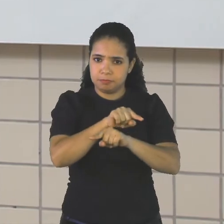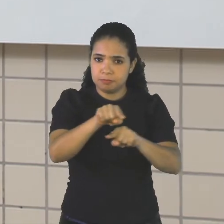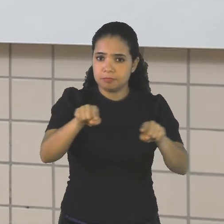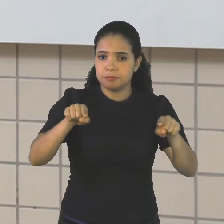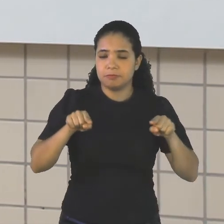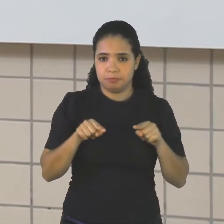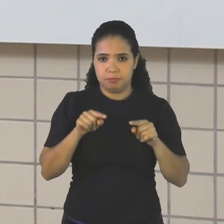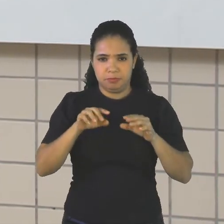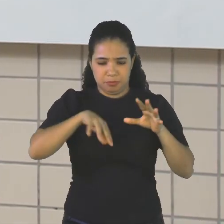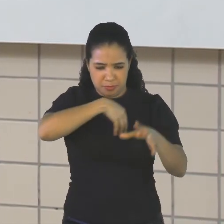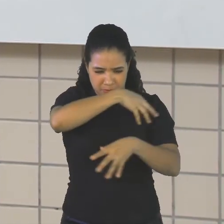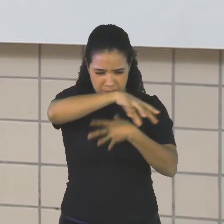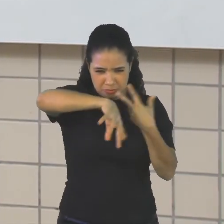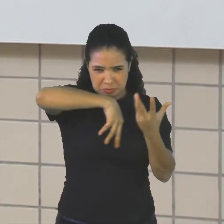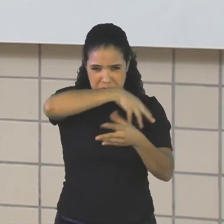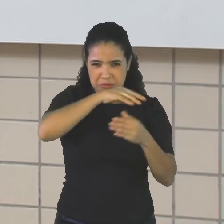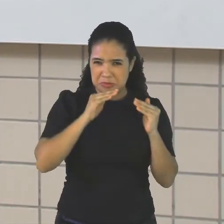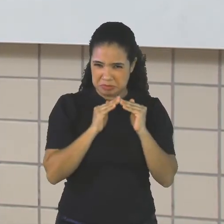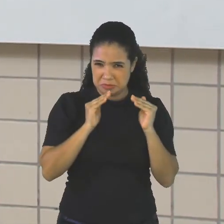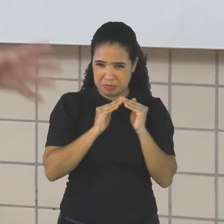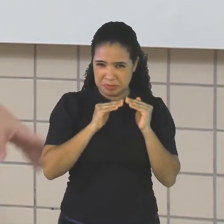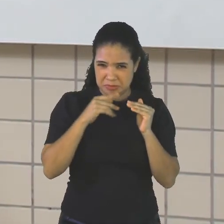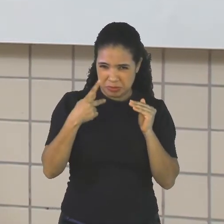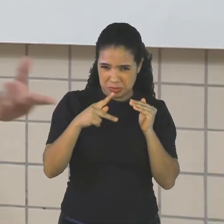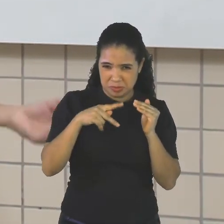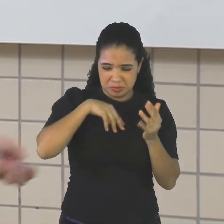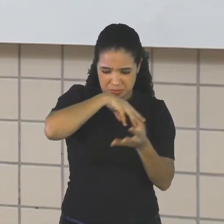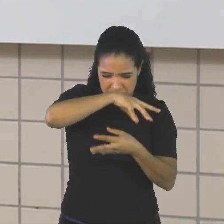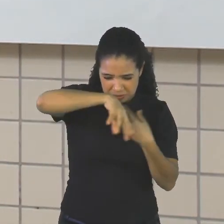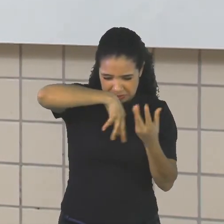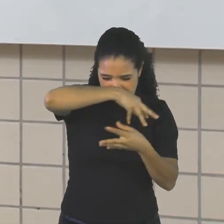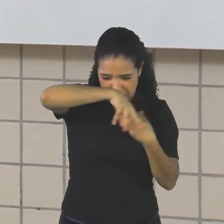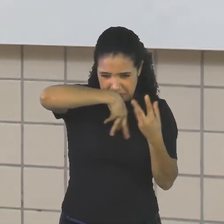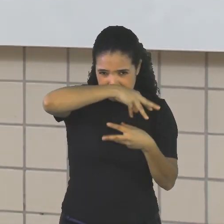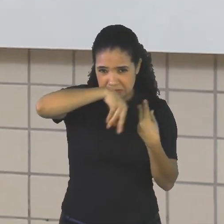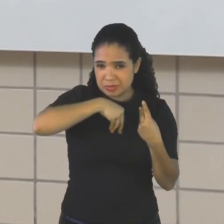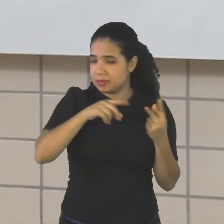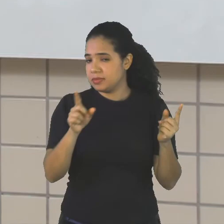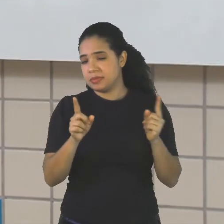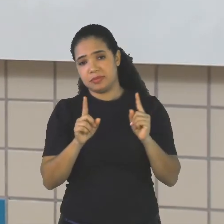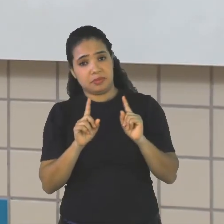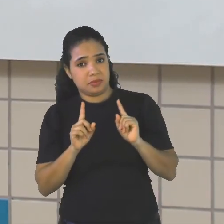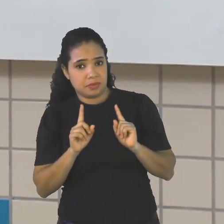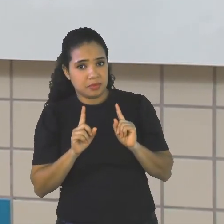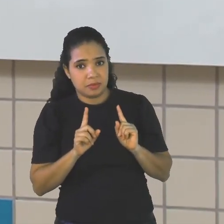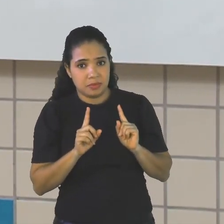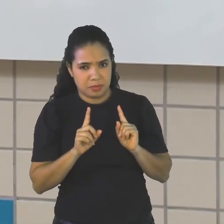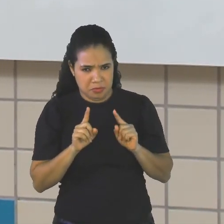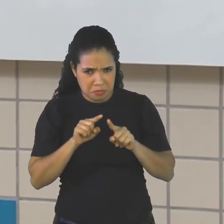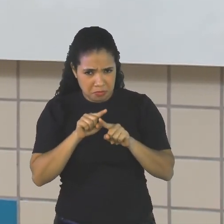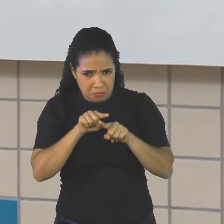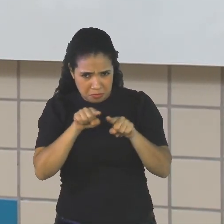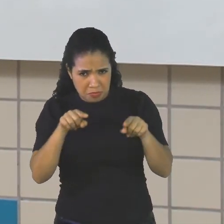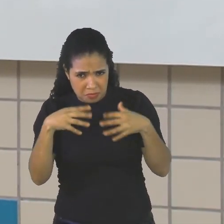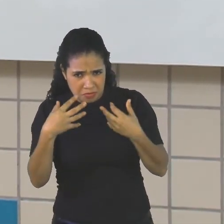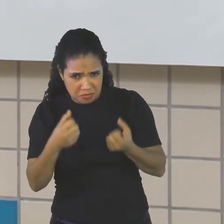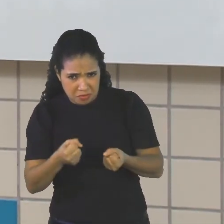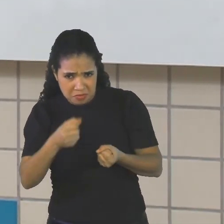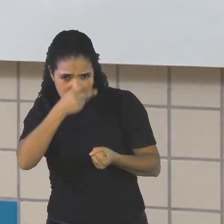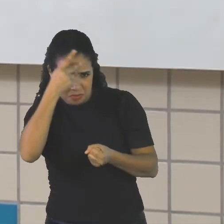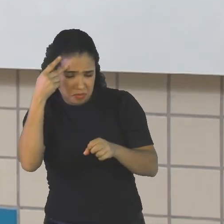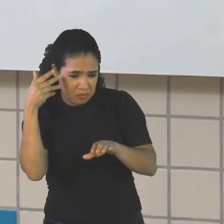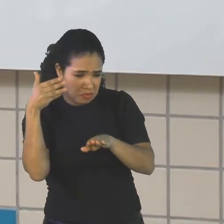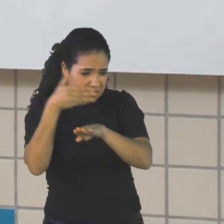E aí? Vocês deixam qualquer pessoa chegar lá, destruir? Vocês permitem isso? Ou vocês mantêm